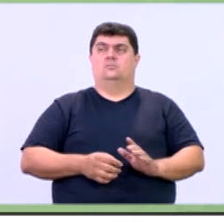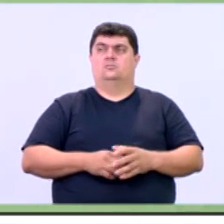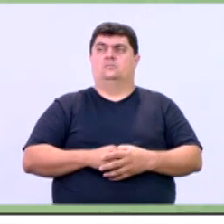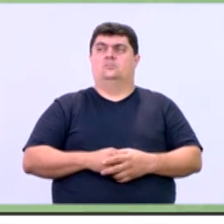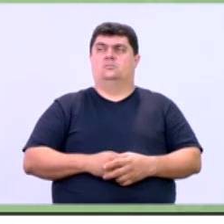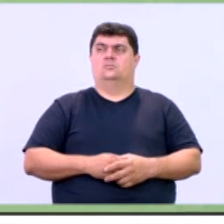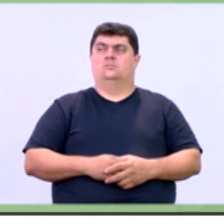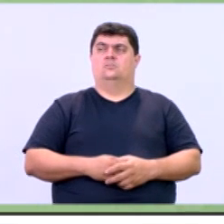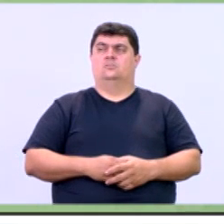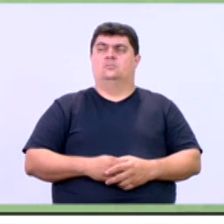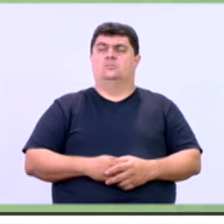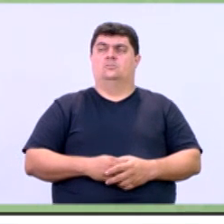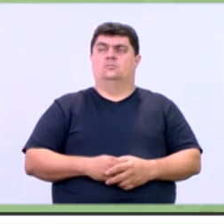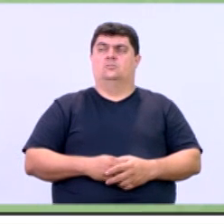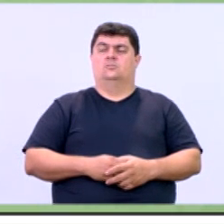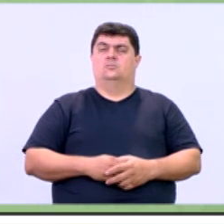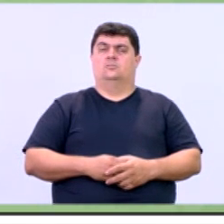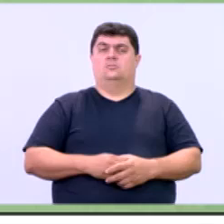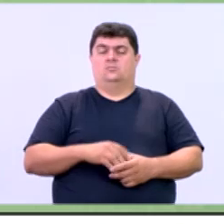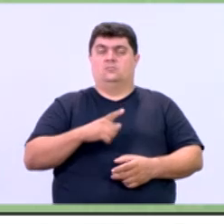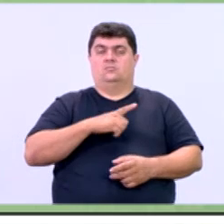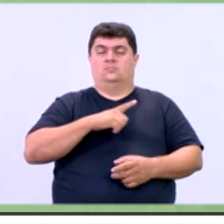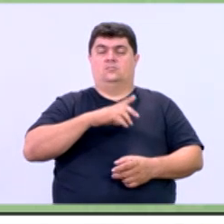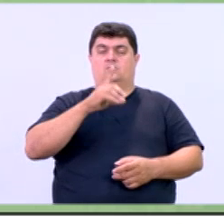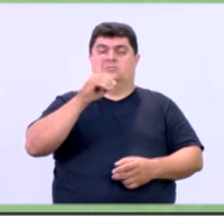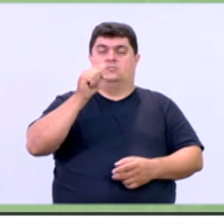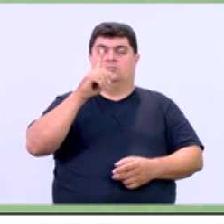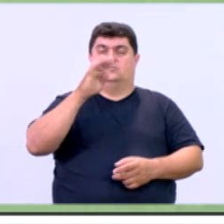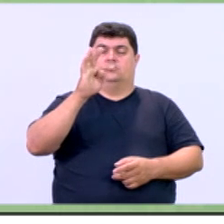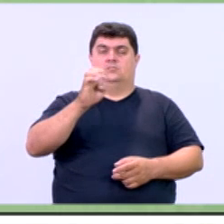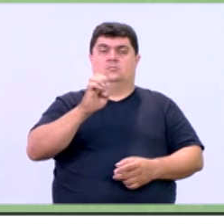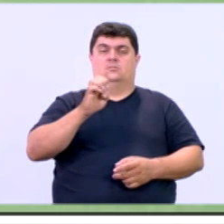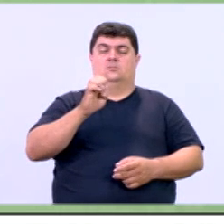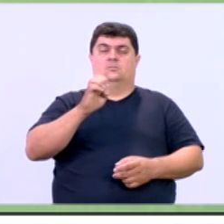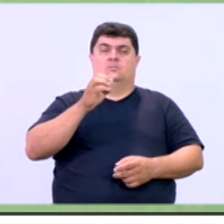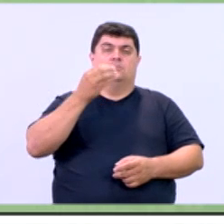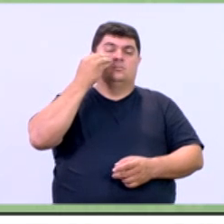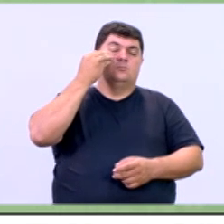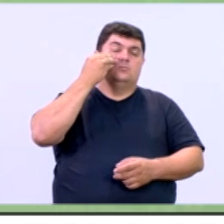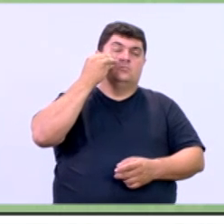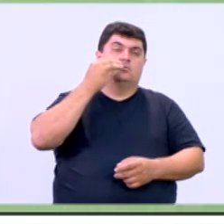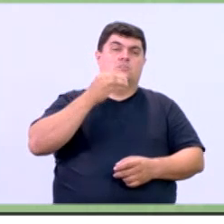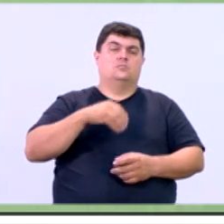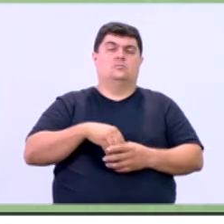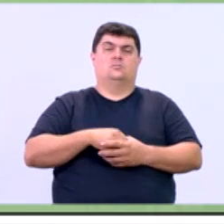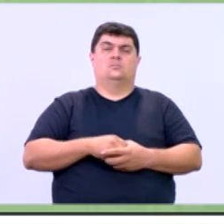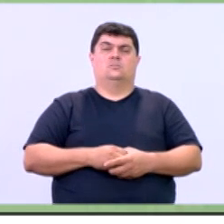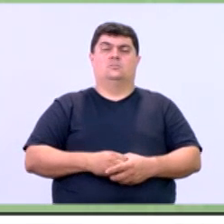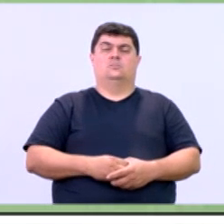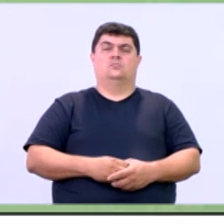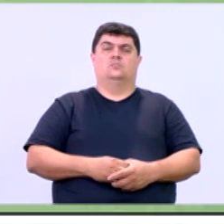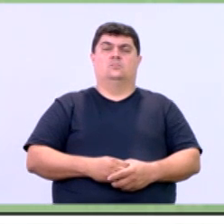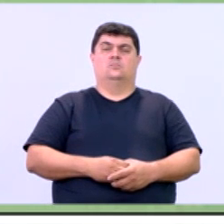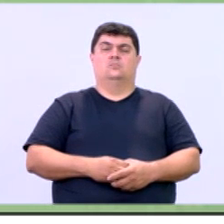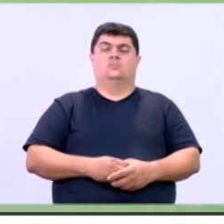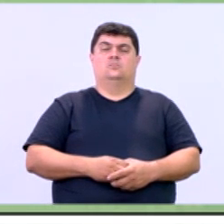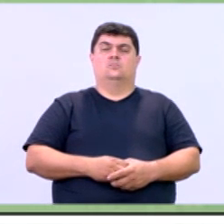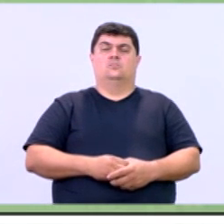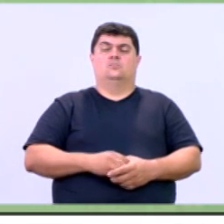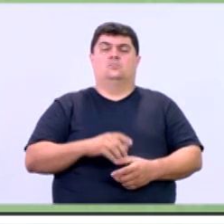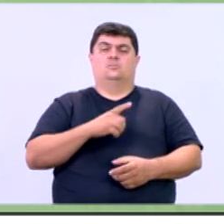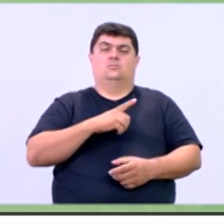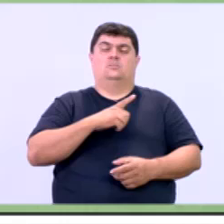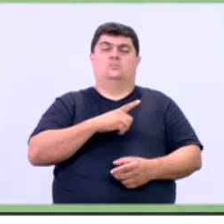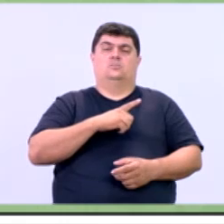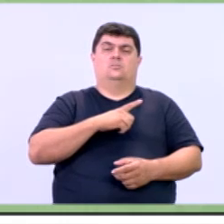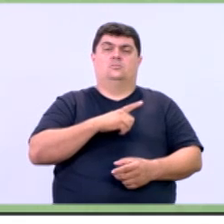temos o atributo apropriado, né, a tag de formulário com atributo apropriado, que é